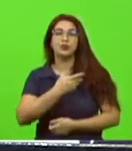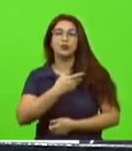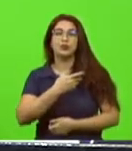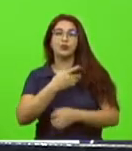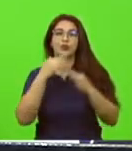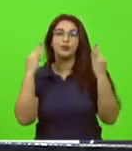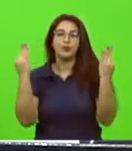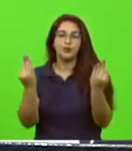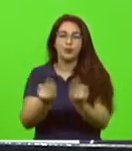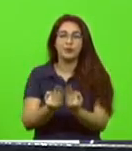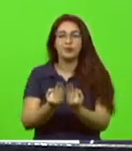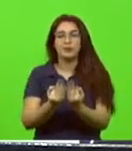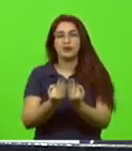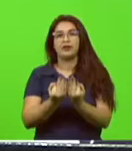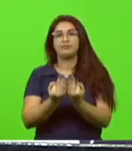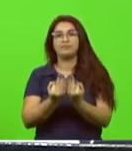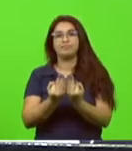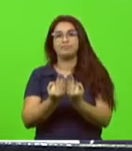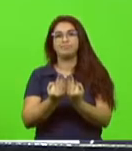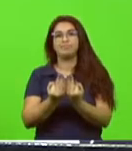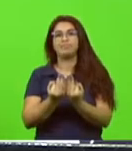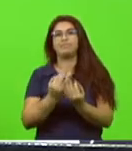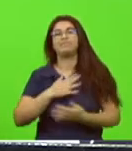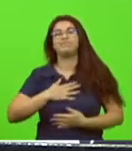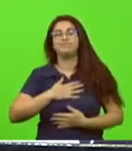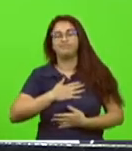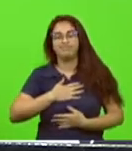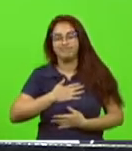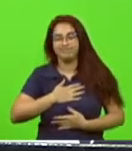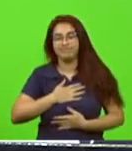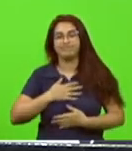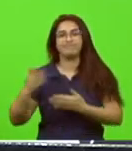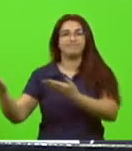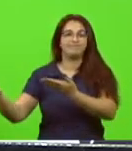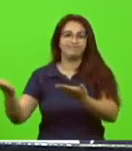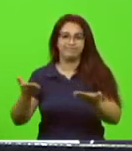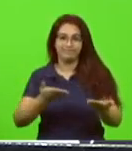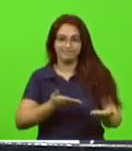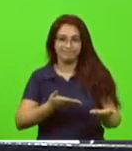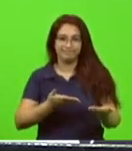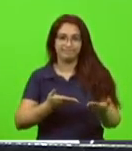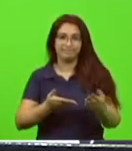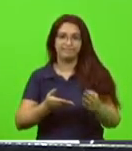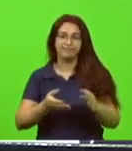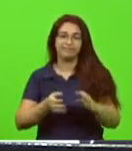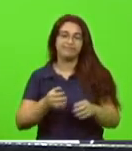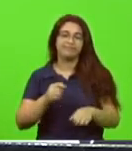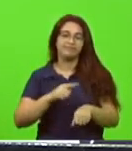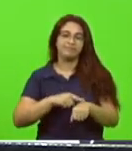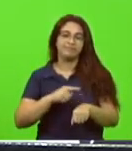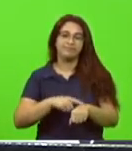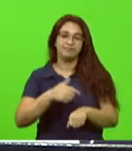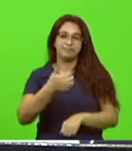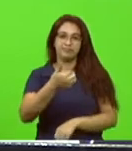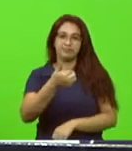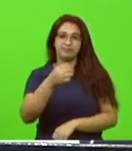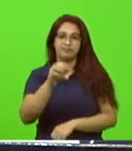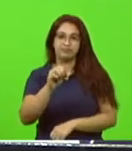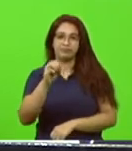e tenho a satisfação de poder dar a honra, a palavra, por tempo de até 10 minutos, para a sua fala, deputado